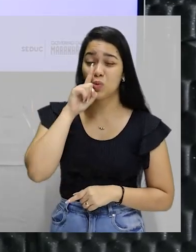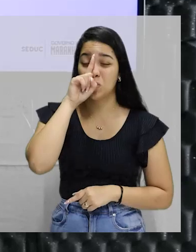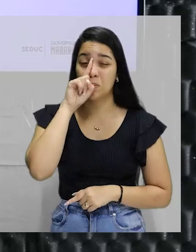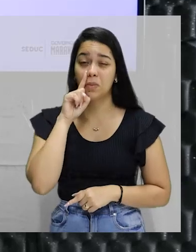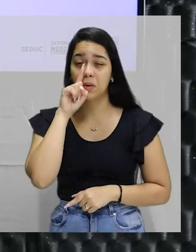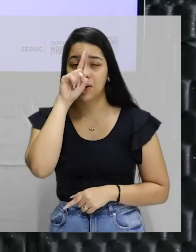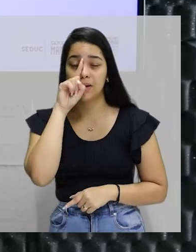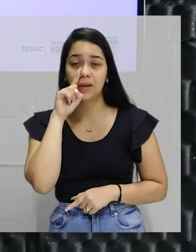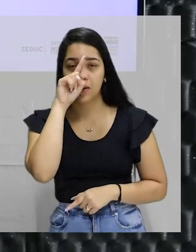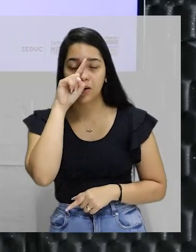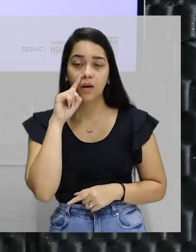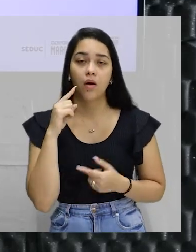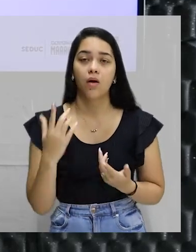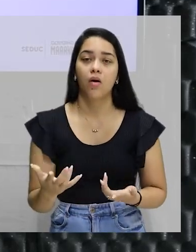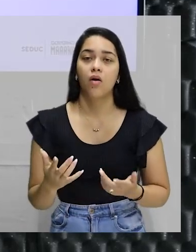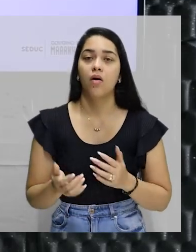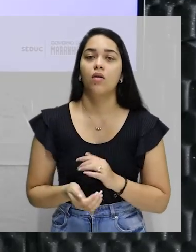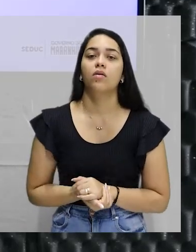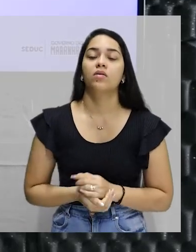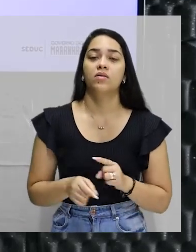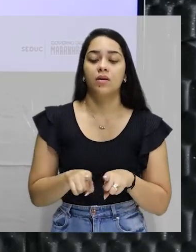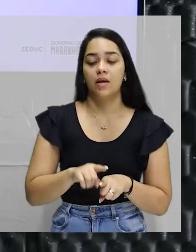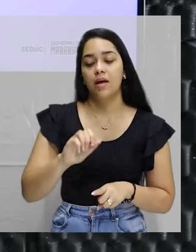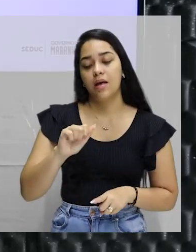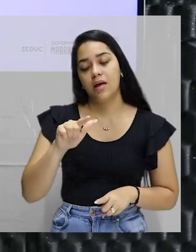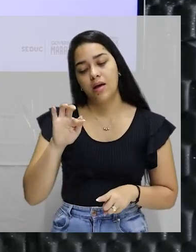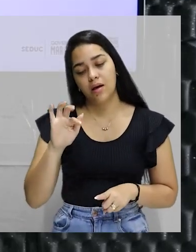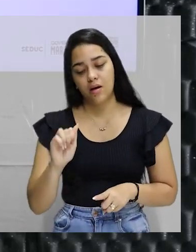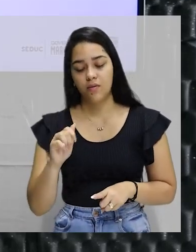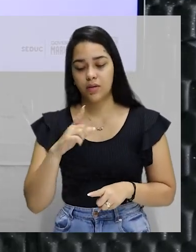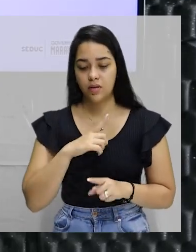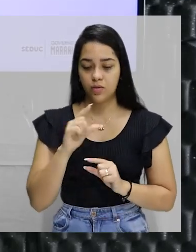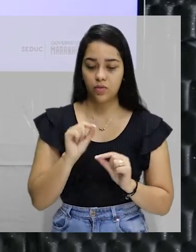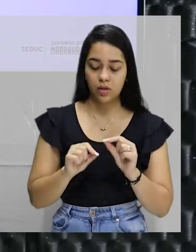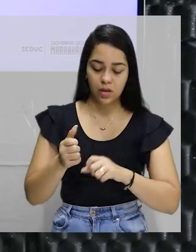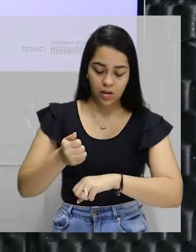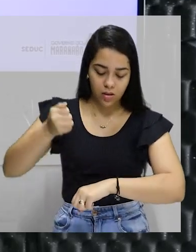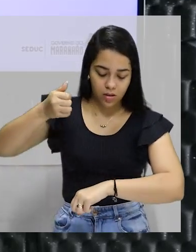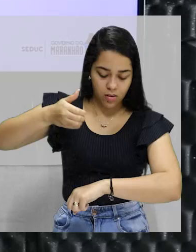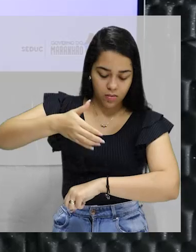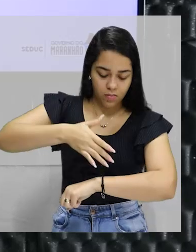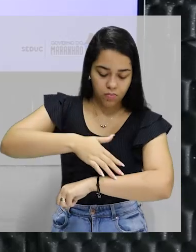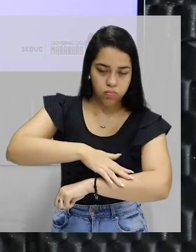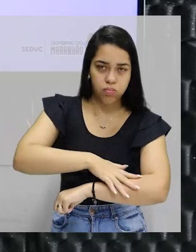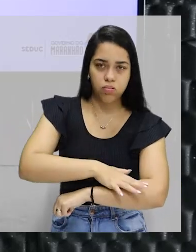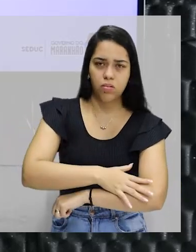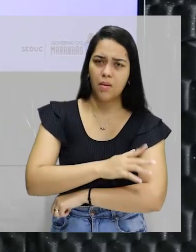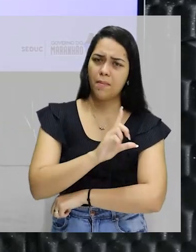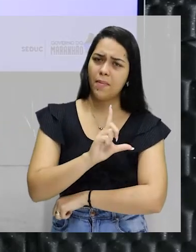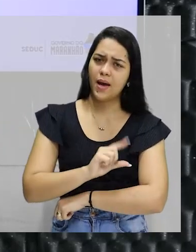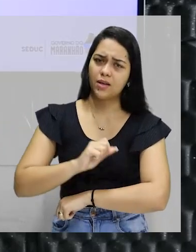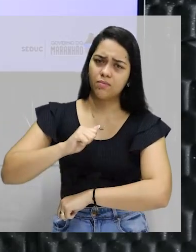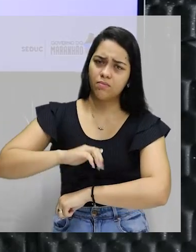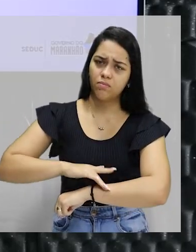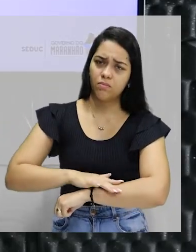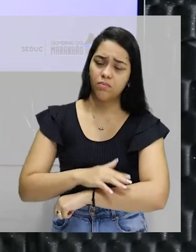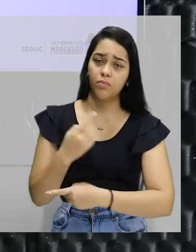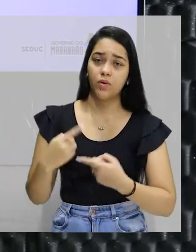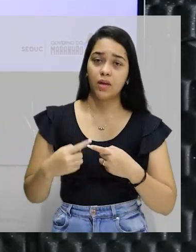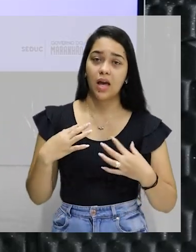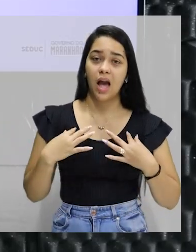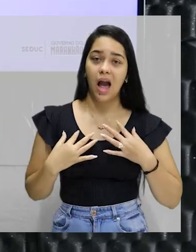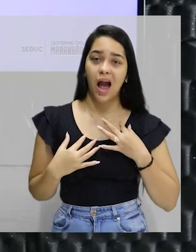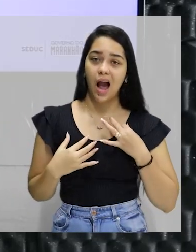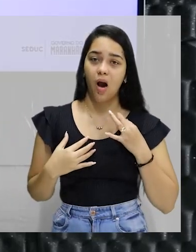perigosa, né, são as partículas alfa. Elas têm um poder de penetração muito baixo, ok? A nossa roupa